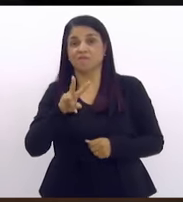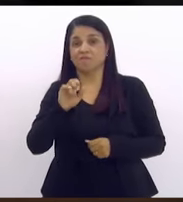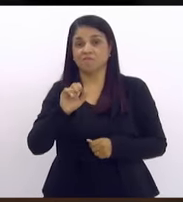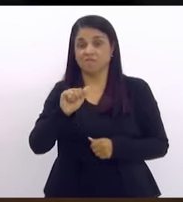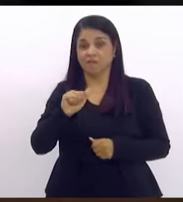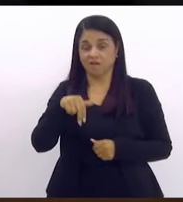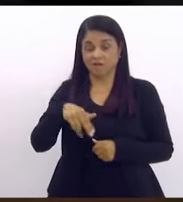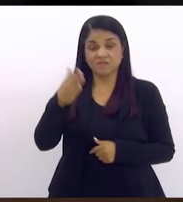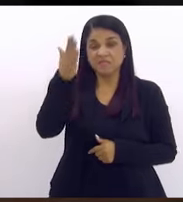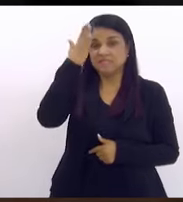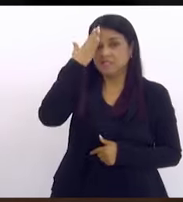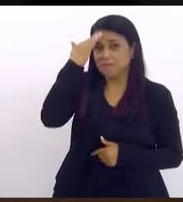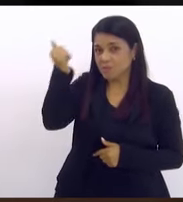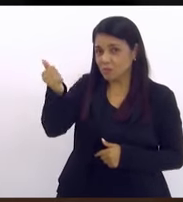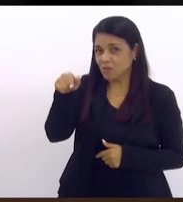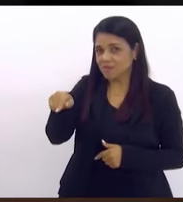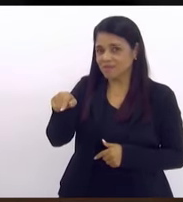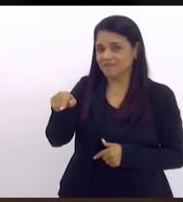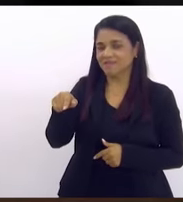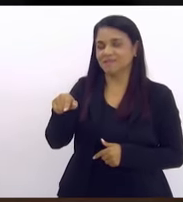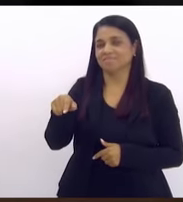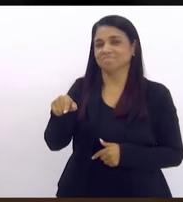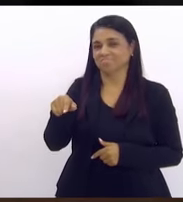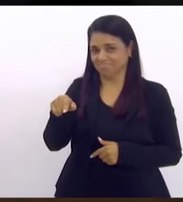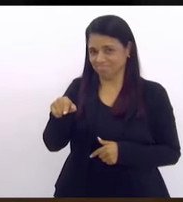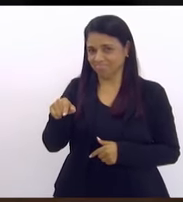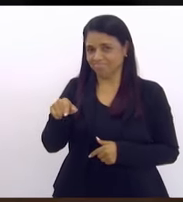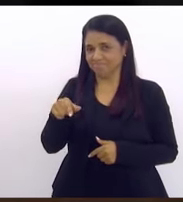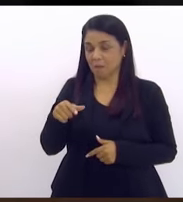de vida bante singular assim